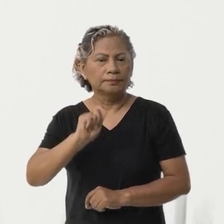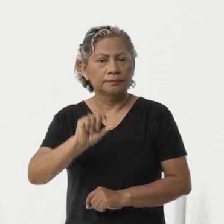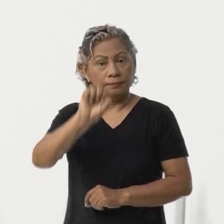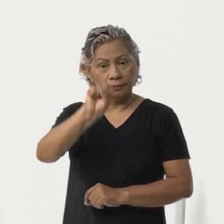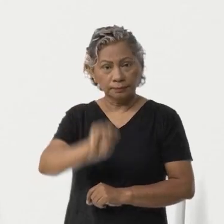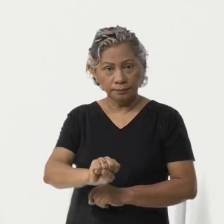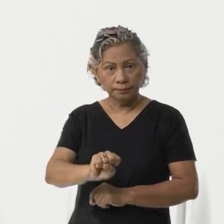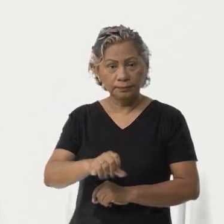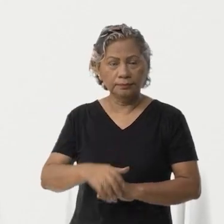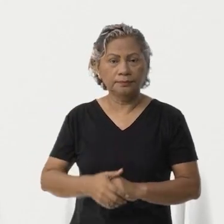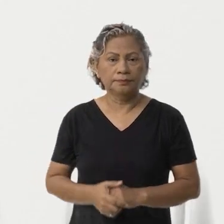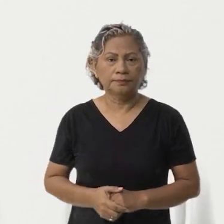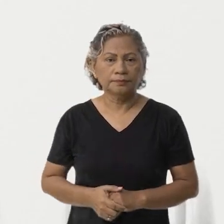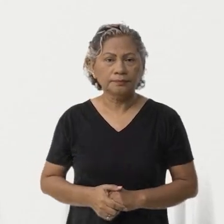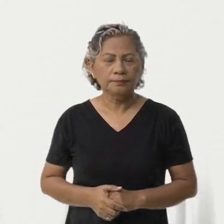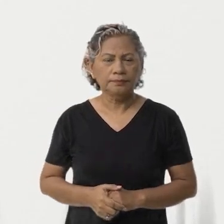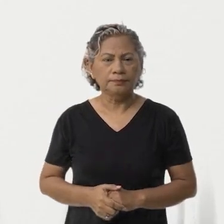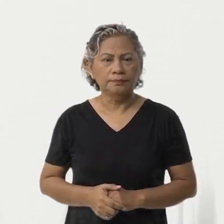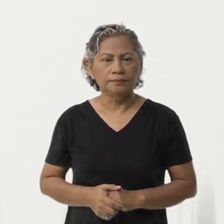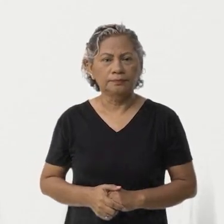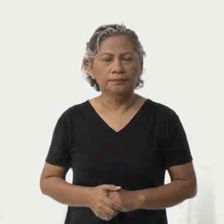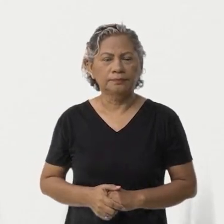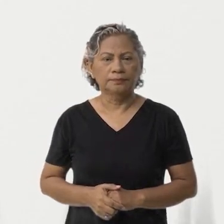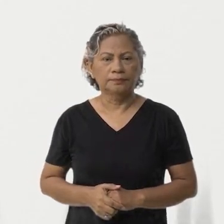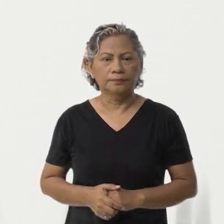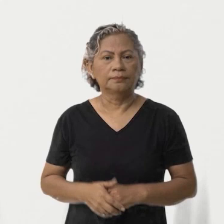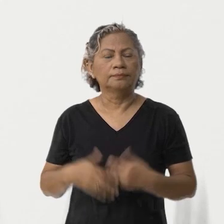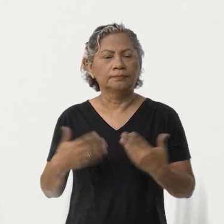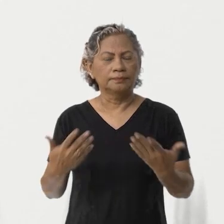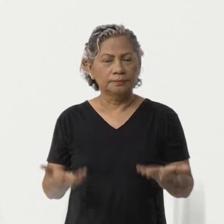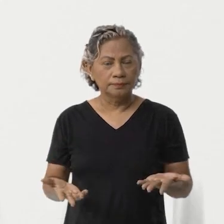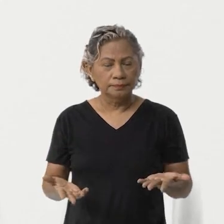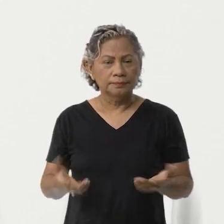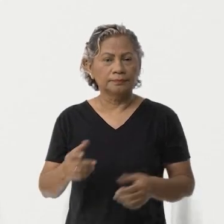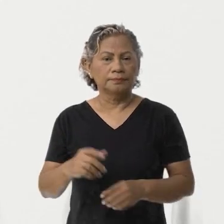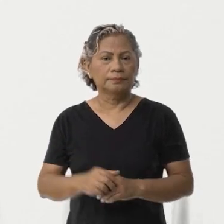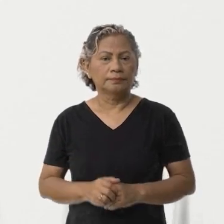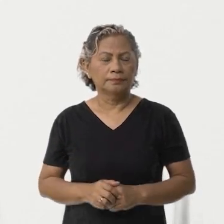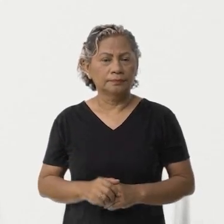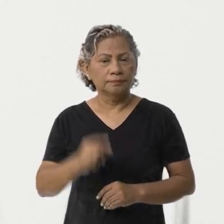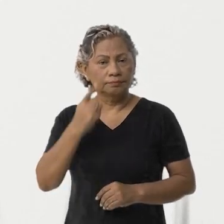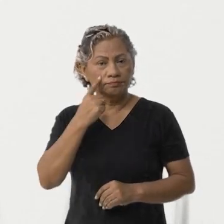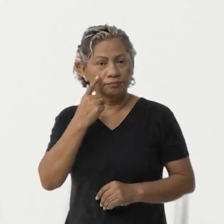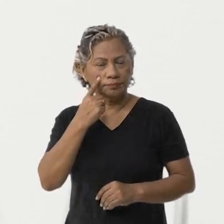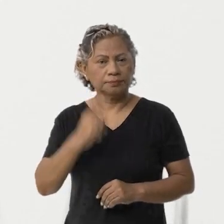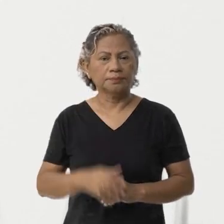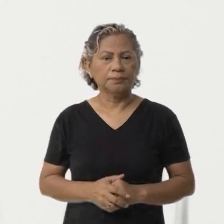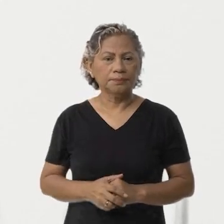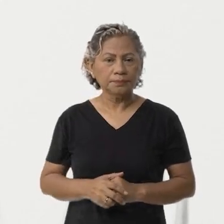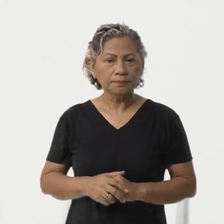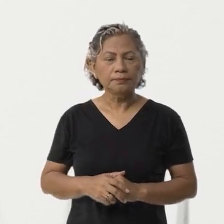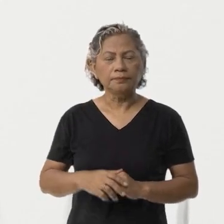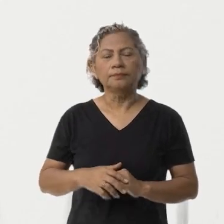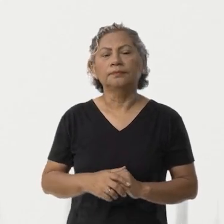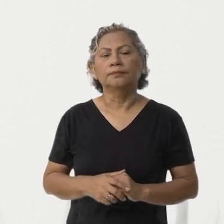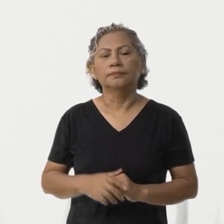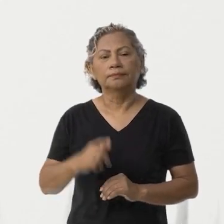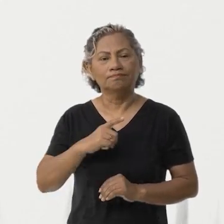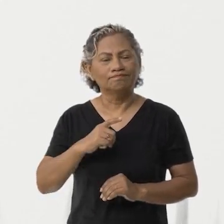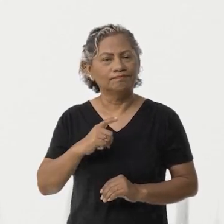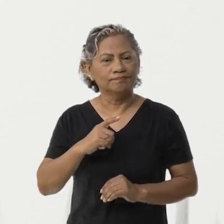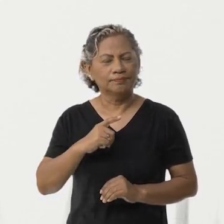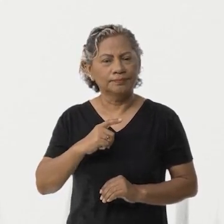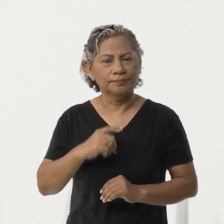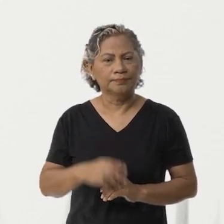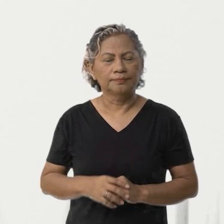está localizada no hemisfério sul. Então, se ele está no hemisfério oeste, que é o ocidental, no